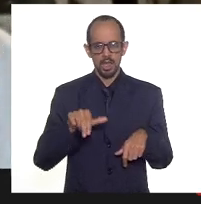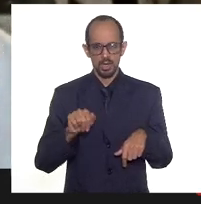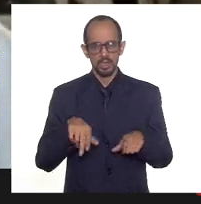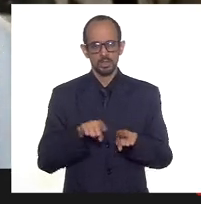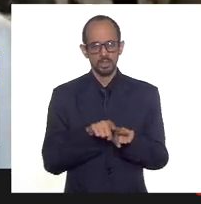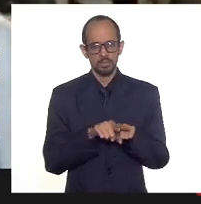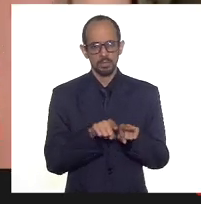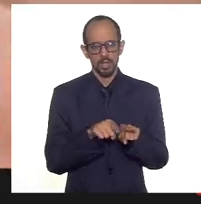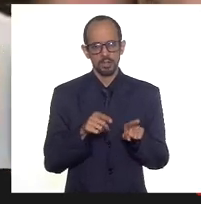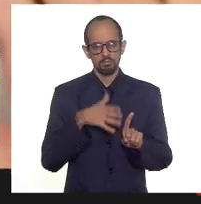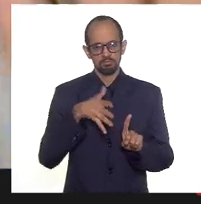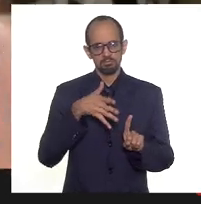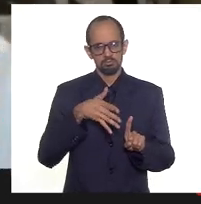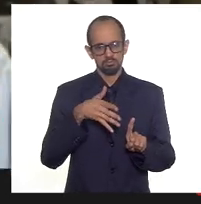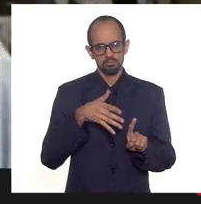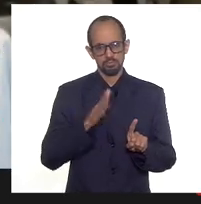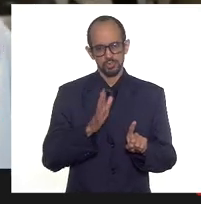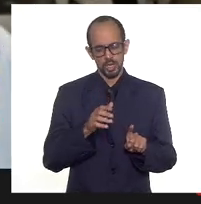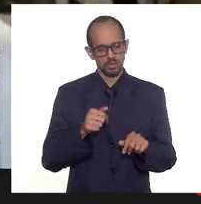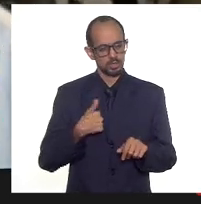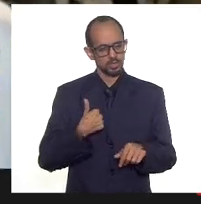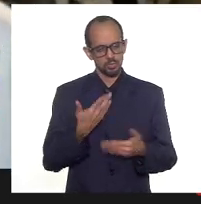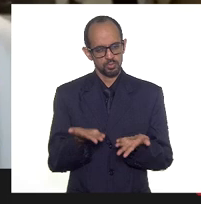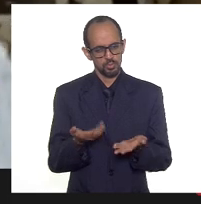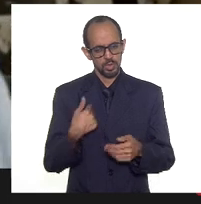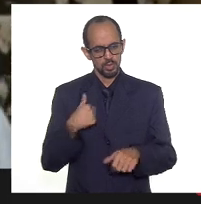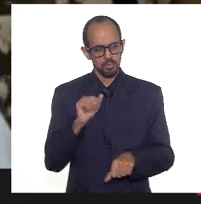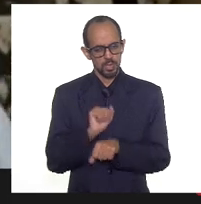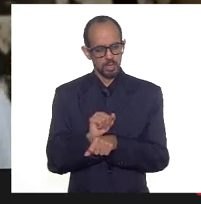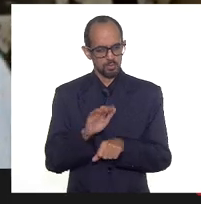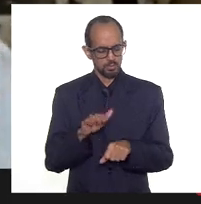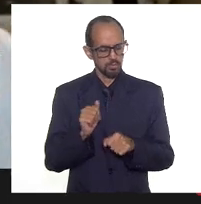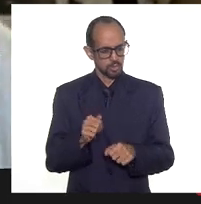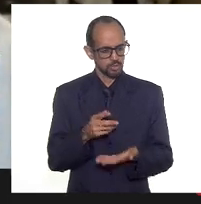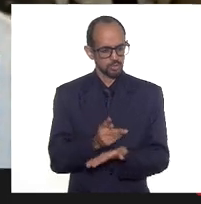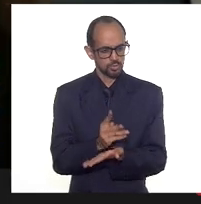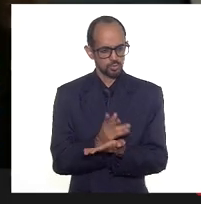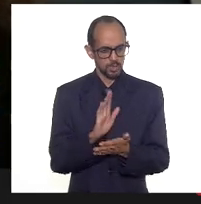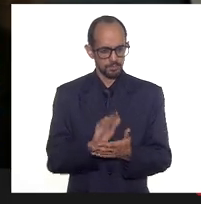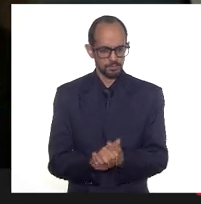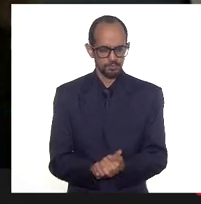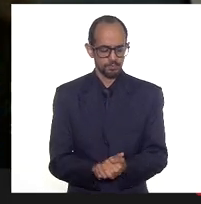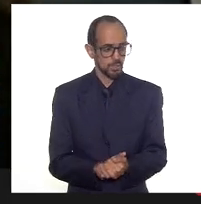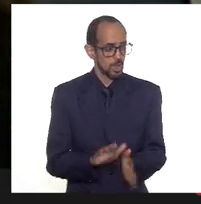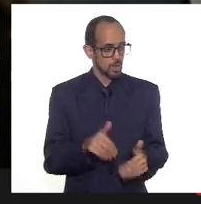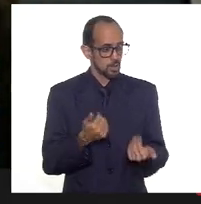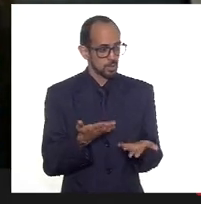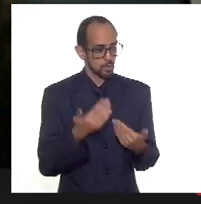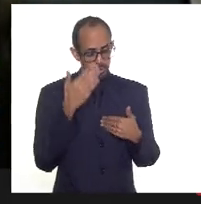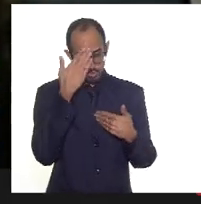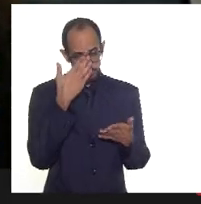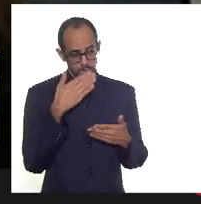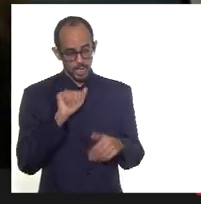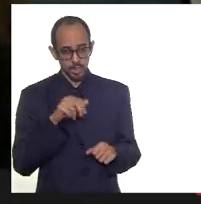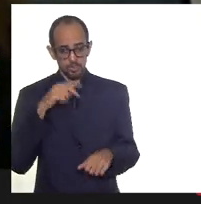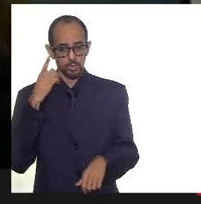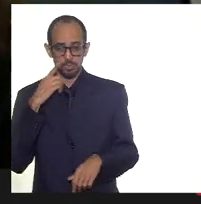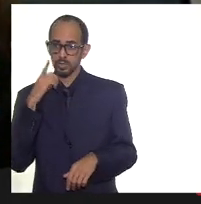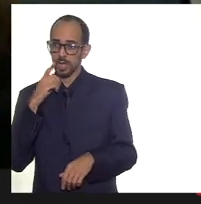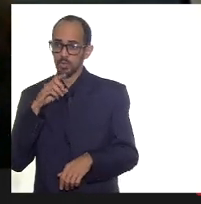né? Então, eu paro por aqui, tá, Marta? Vamos lá, pode seguir. Obrigada, deputado Átila Nunes. Eu só quero fazer